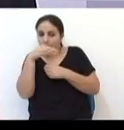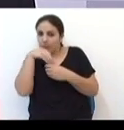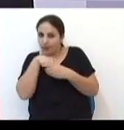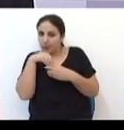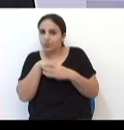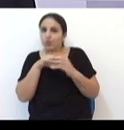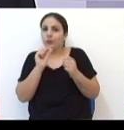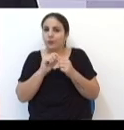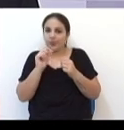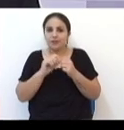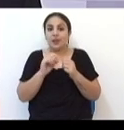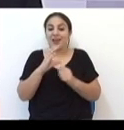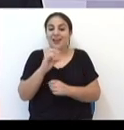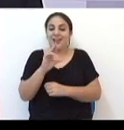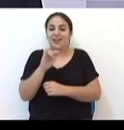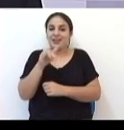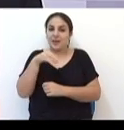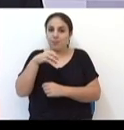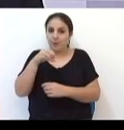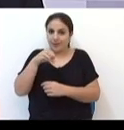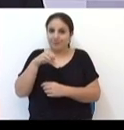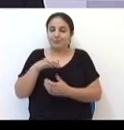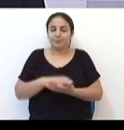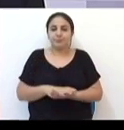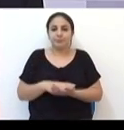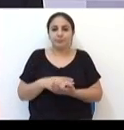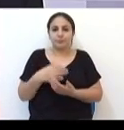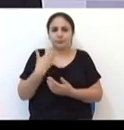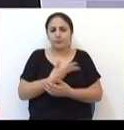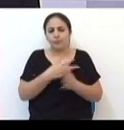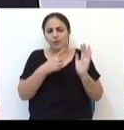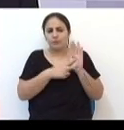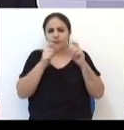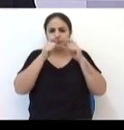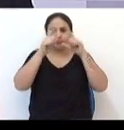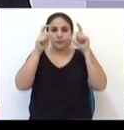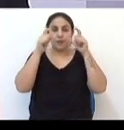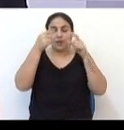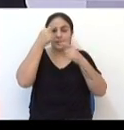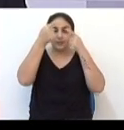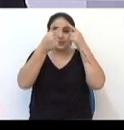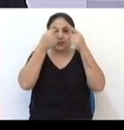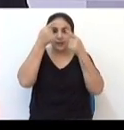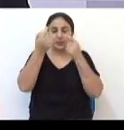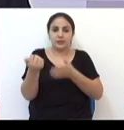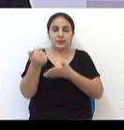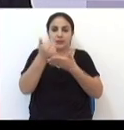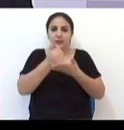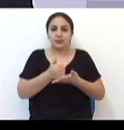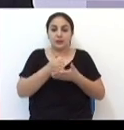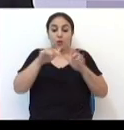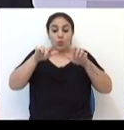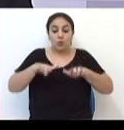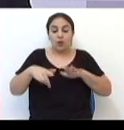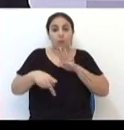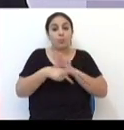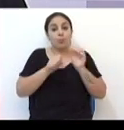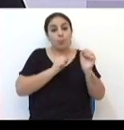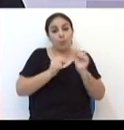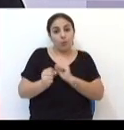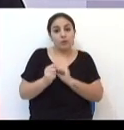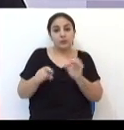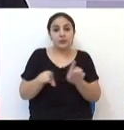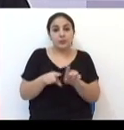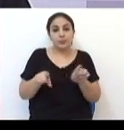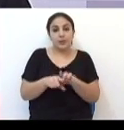ali, possam praticar crimes, né? E o que chamou a atenção é que surgiu a ideia de trazer, né, um espaço que